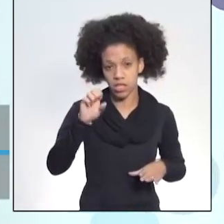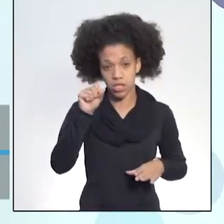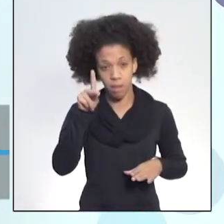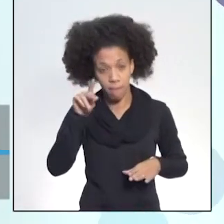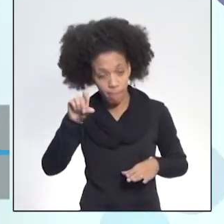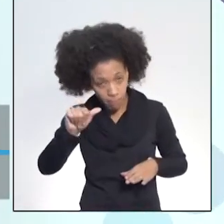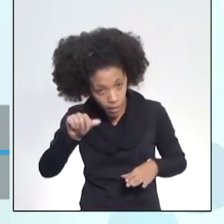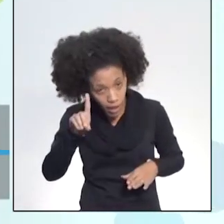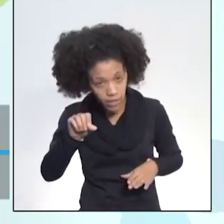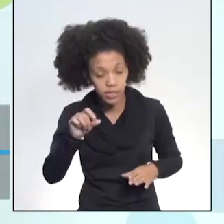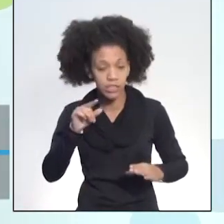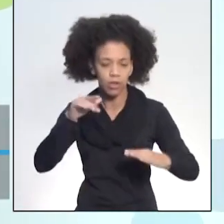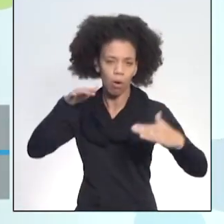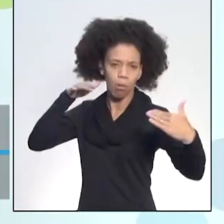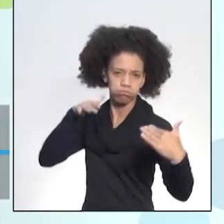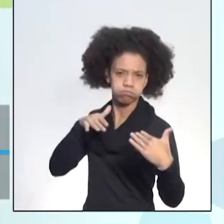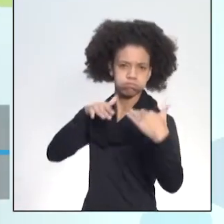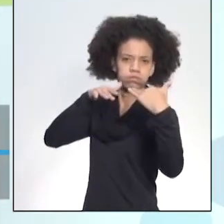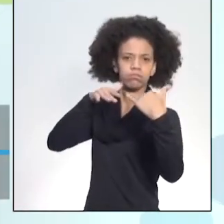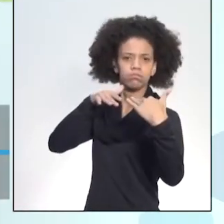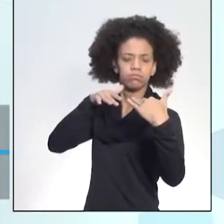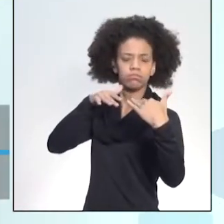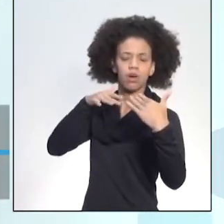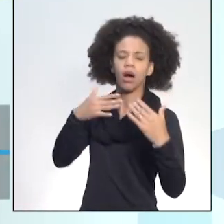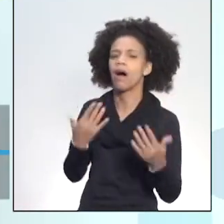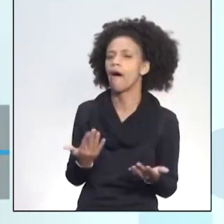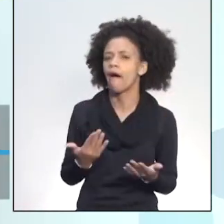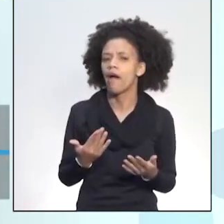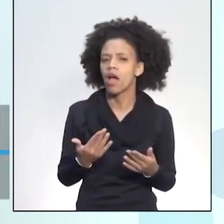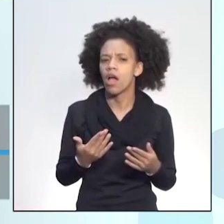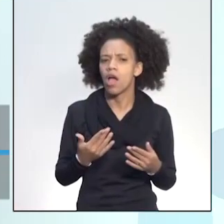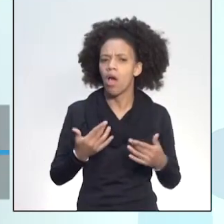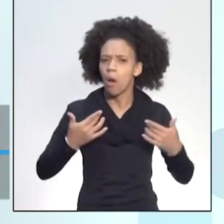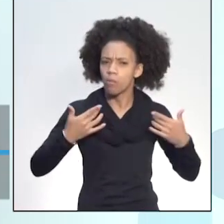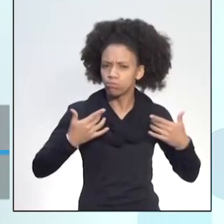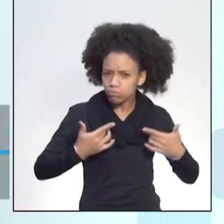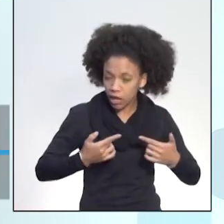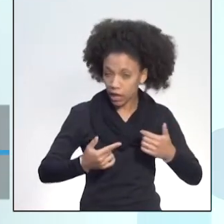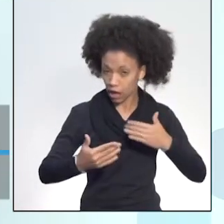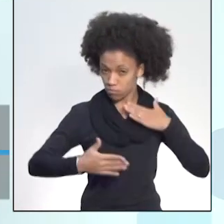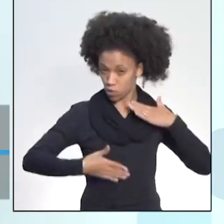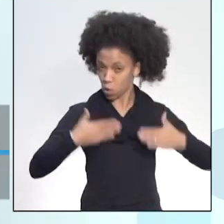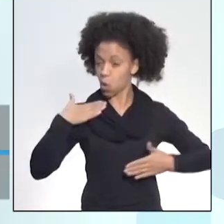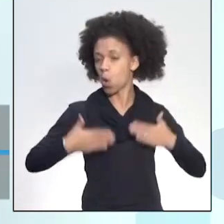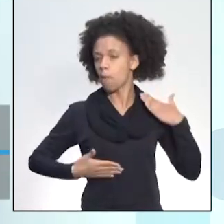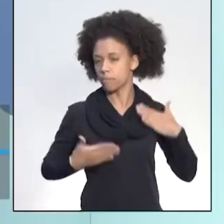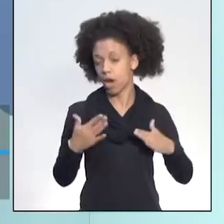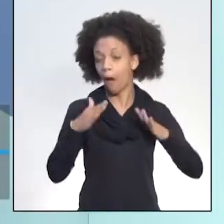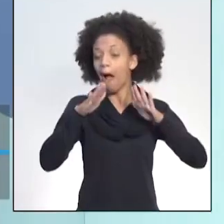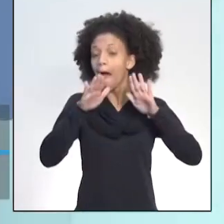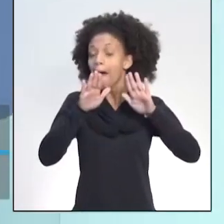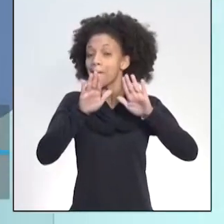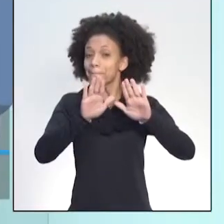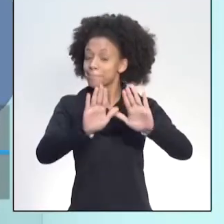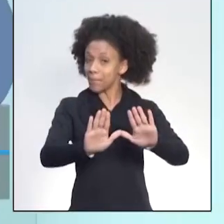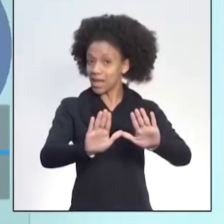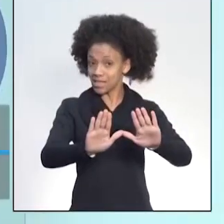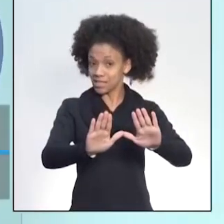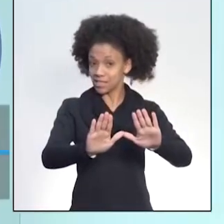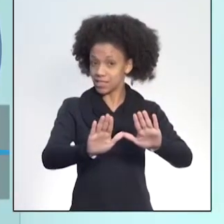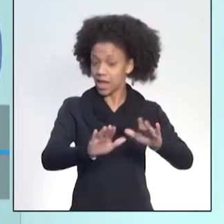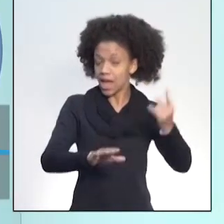você tinha um encontro. É uma guerra muito corporal. Mas,